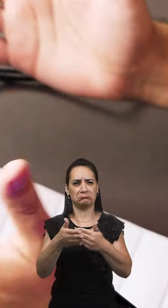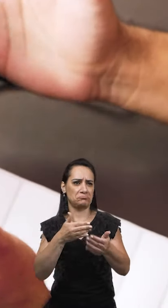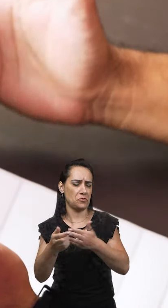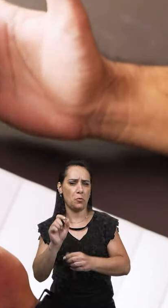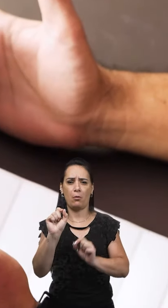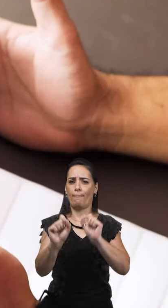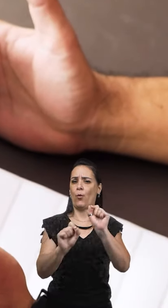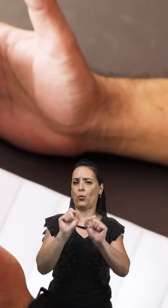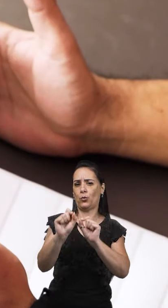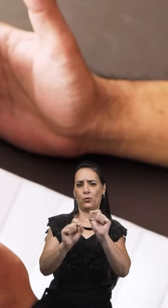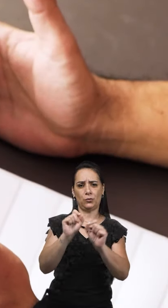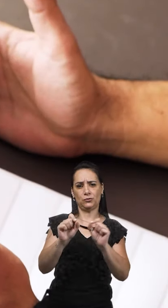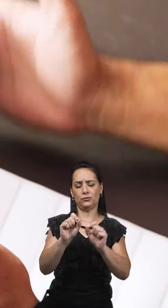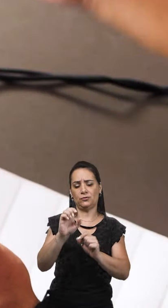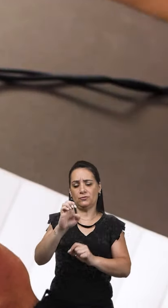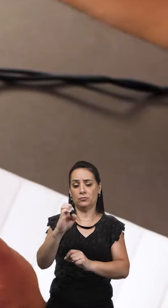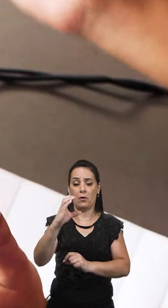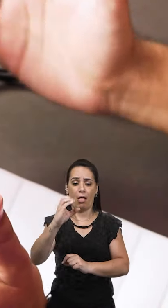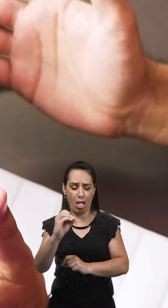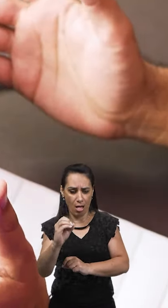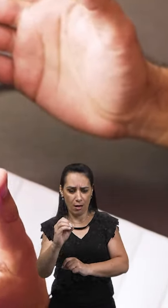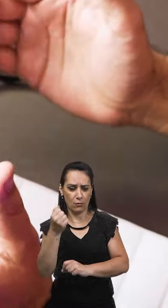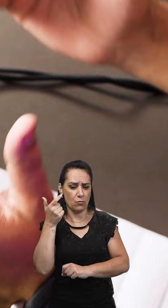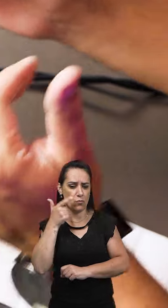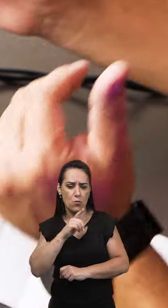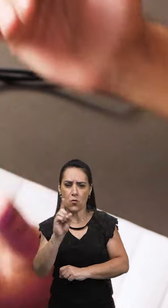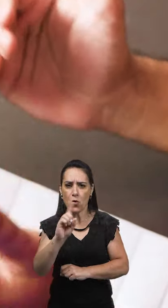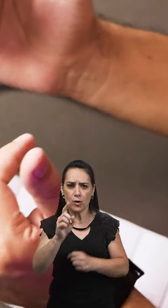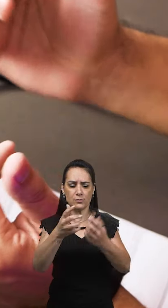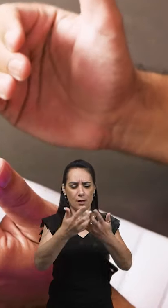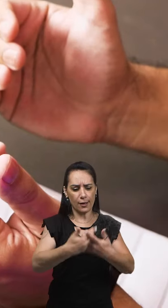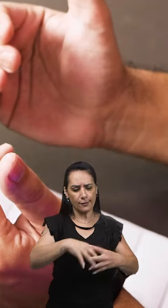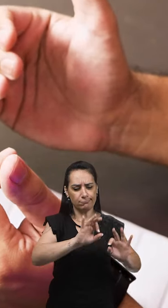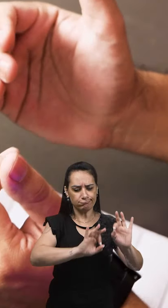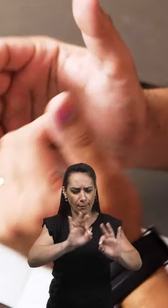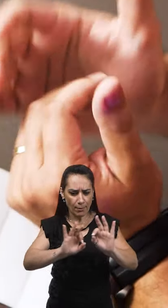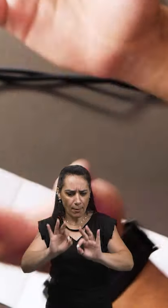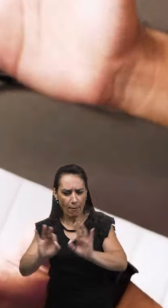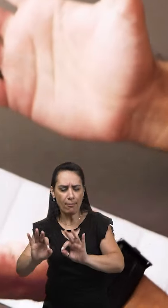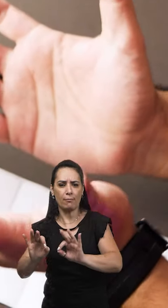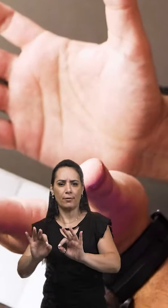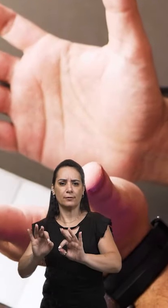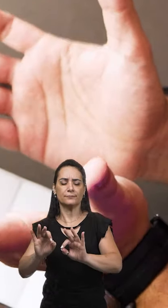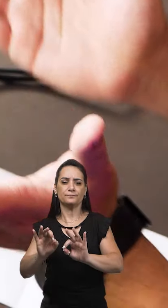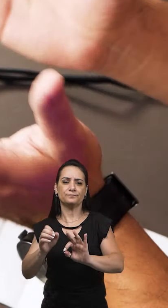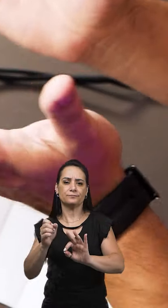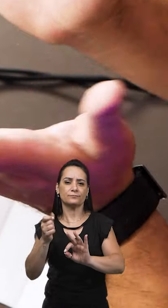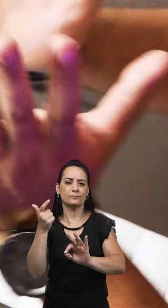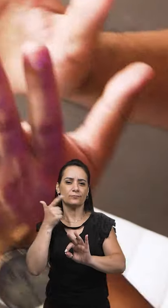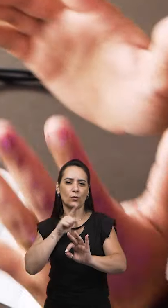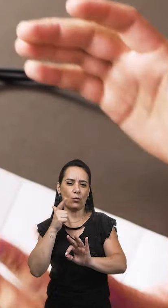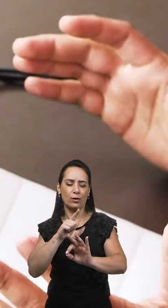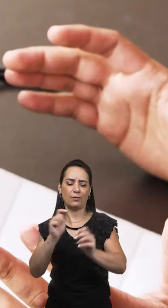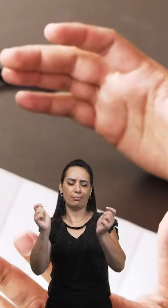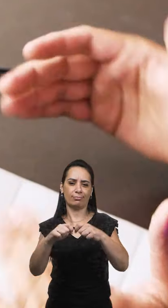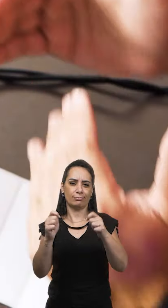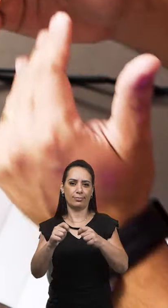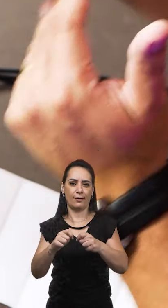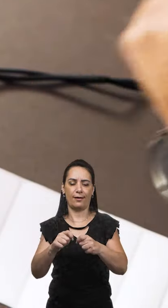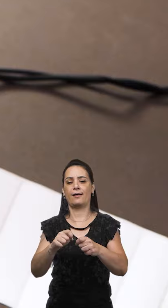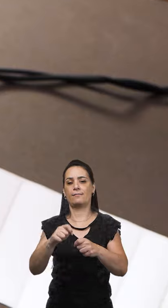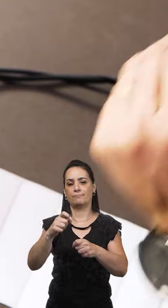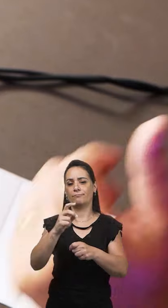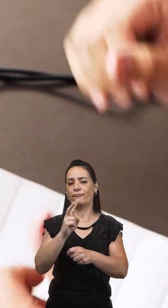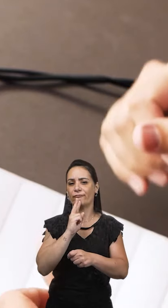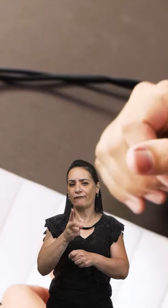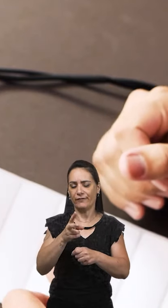repente, por algum motivo, com o recurso Echo ativado, ele não conseguiu fazer a calibração da melhor forma possível, e aí sim você pode desabilitar